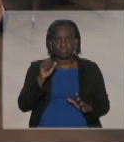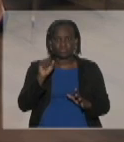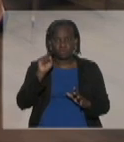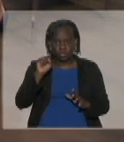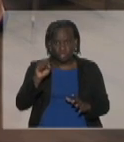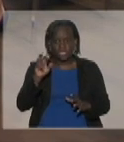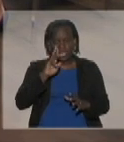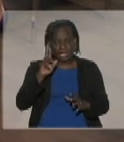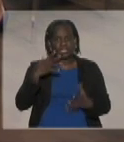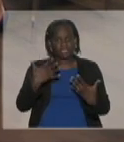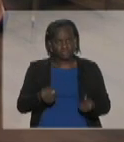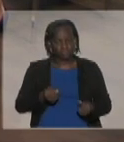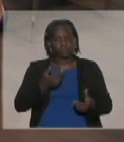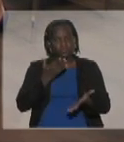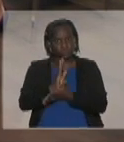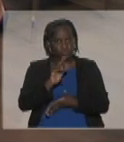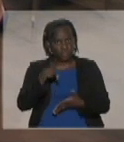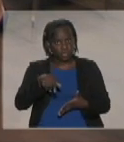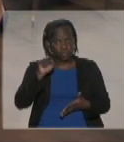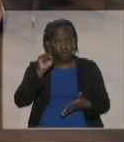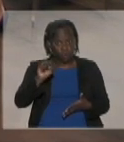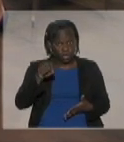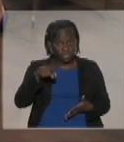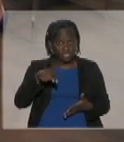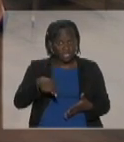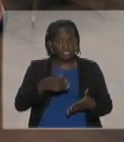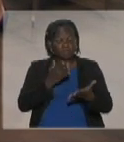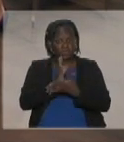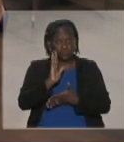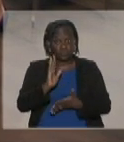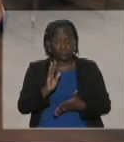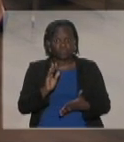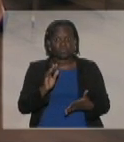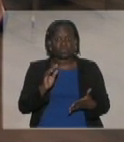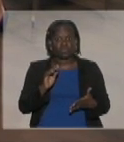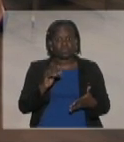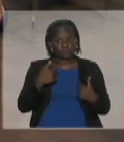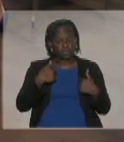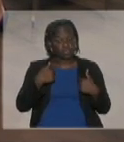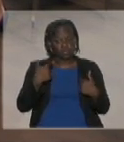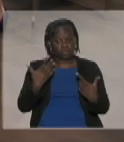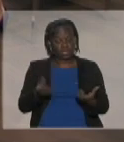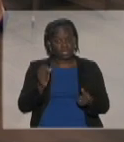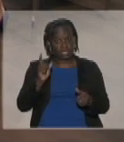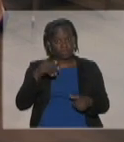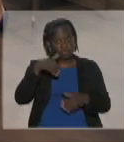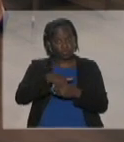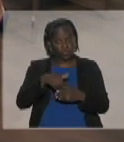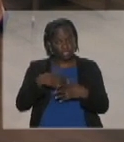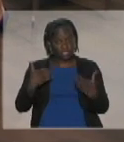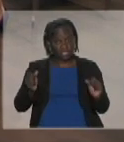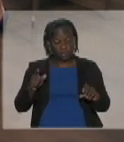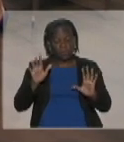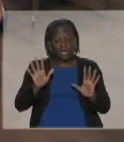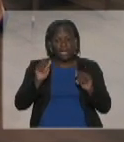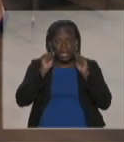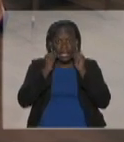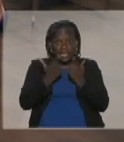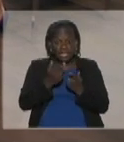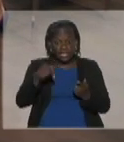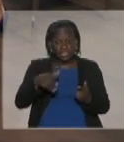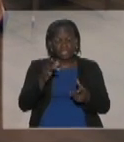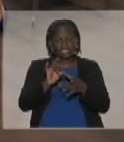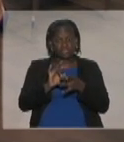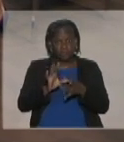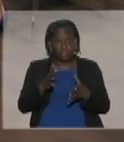8,00 que foi aprovado aqui. A daqui aprovou, apesar que meu voto foi contrário, mas a casa aprovou que